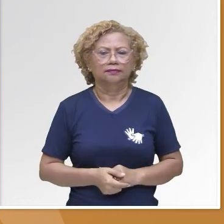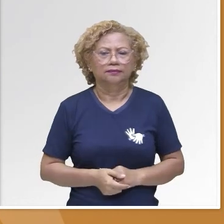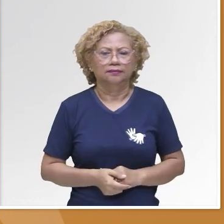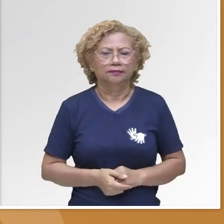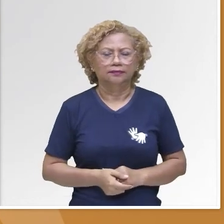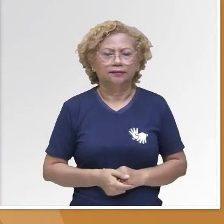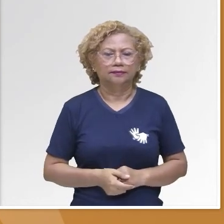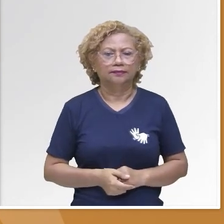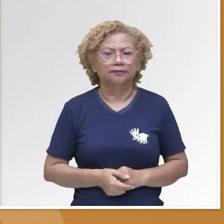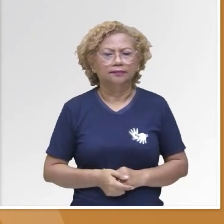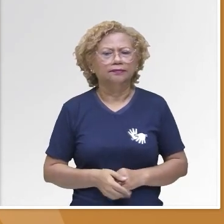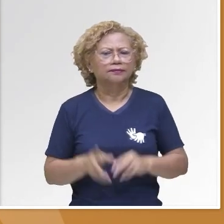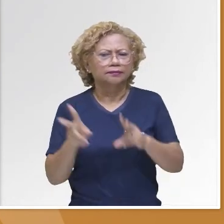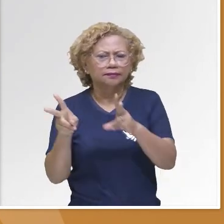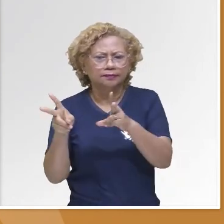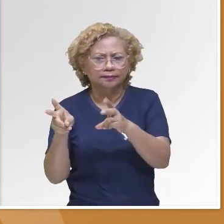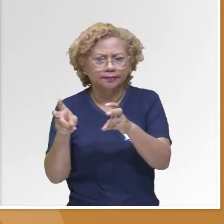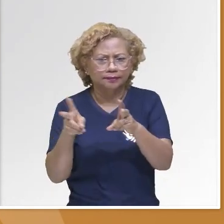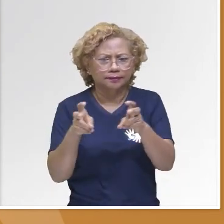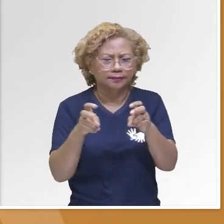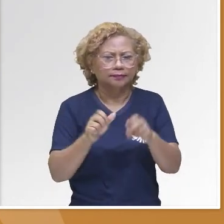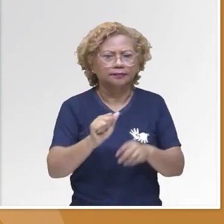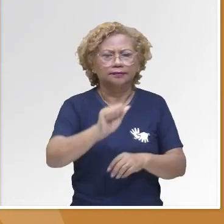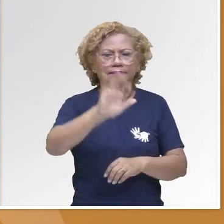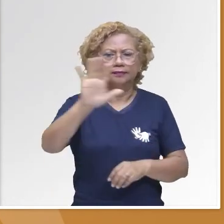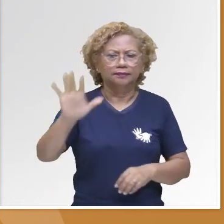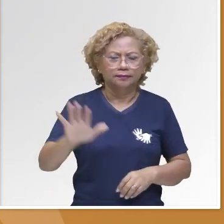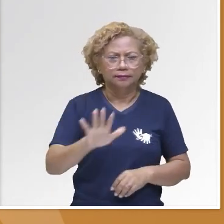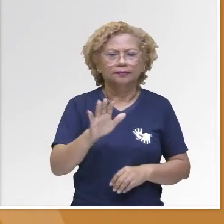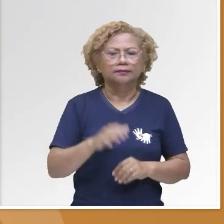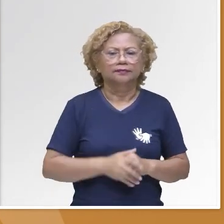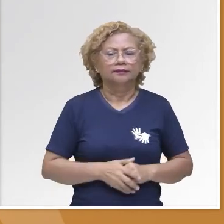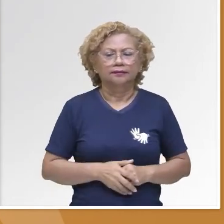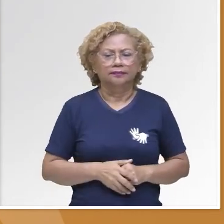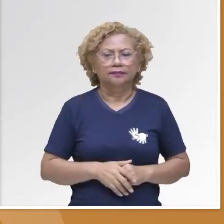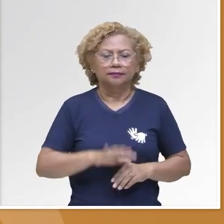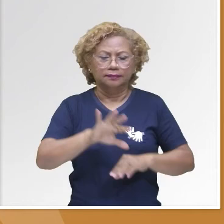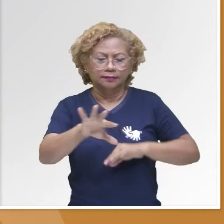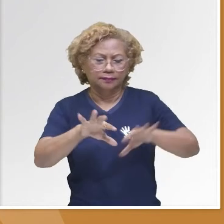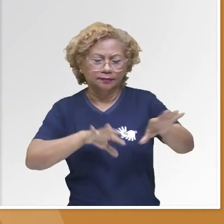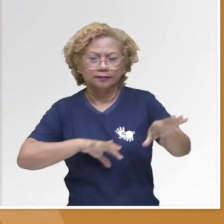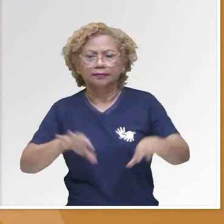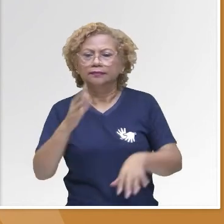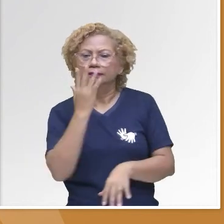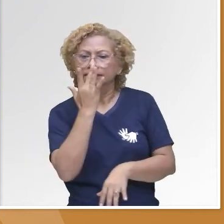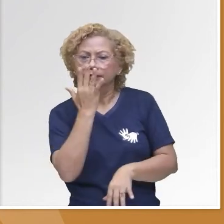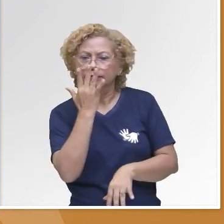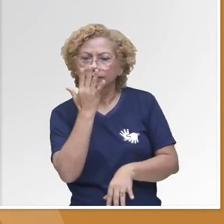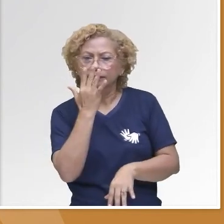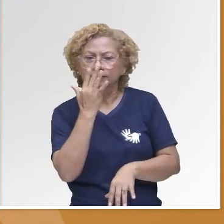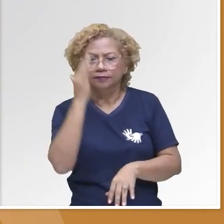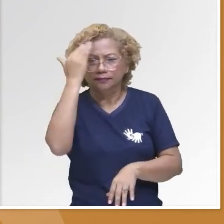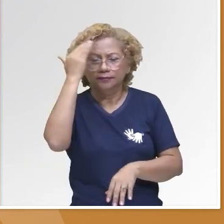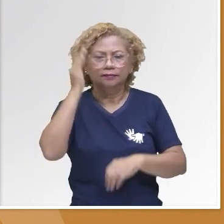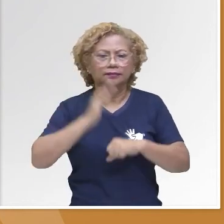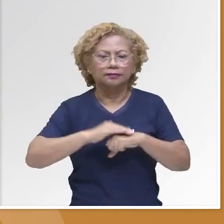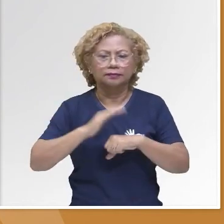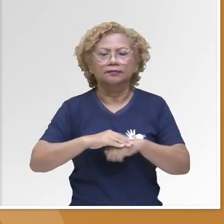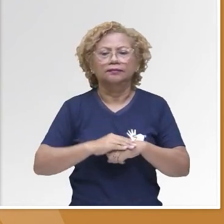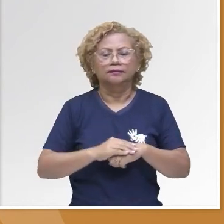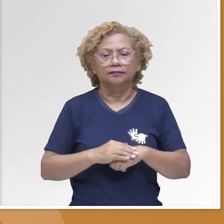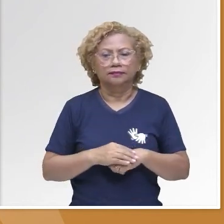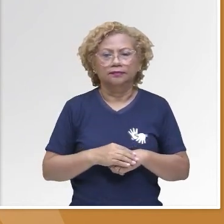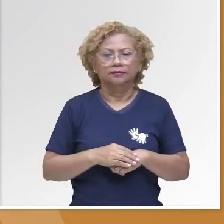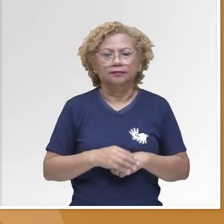Então, aí no mapa a gente tem, né, em cores diferentes, os tigres asiáticos e os